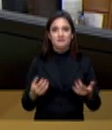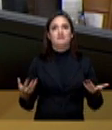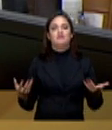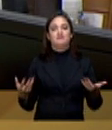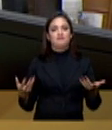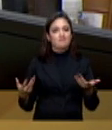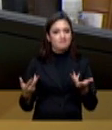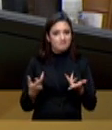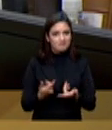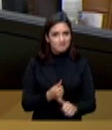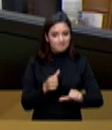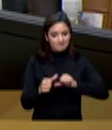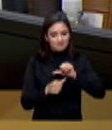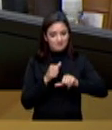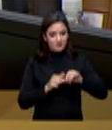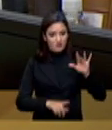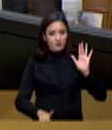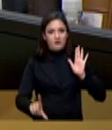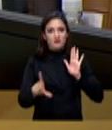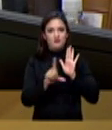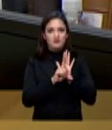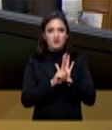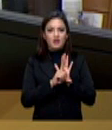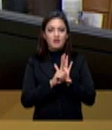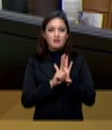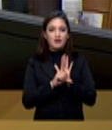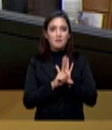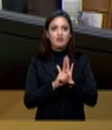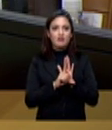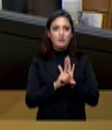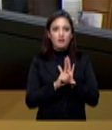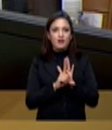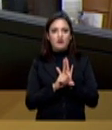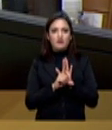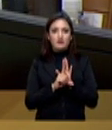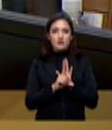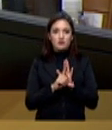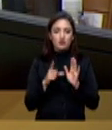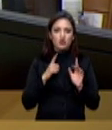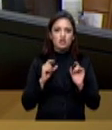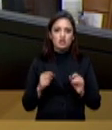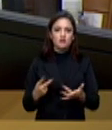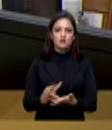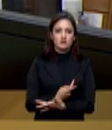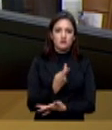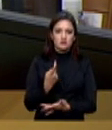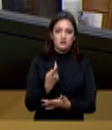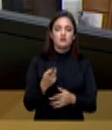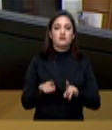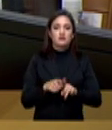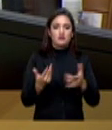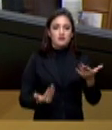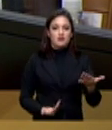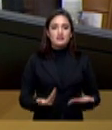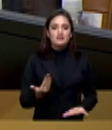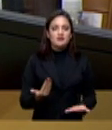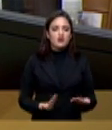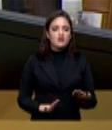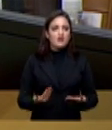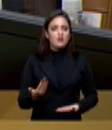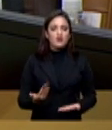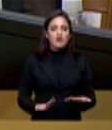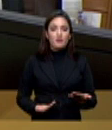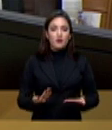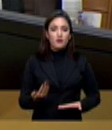atualização nas legislações então vigentes a respeito da prestação desse serviço de